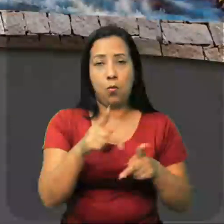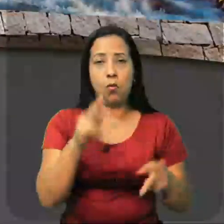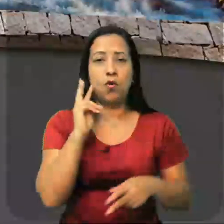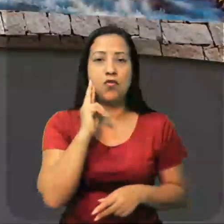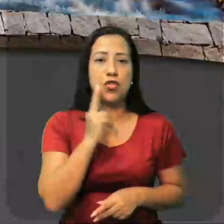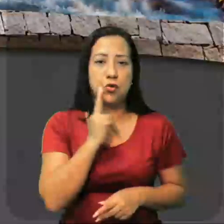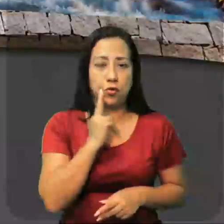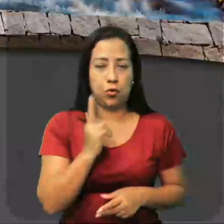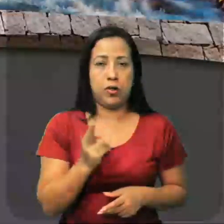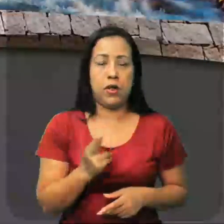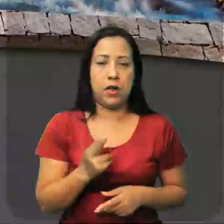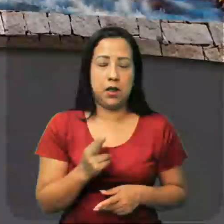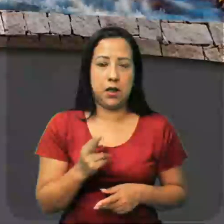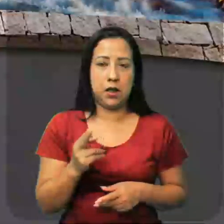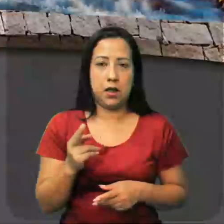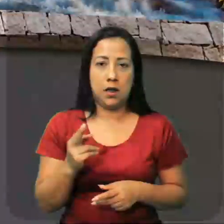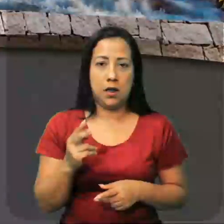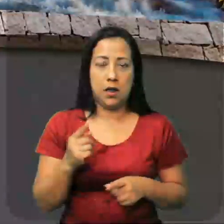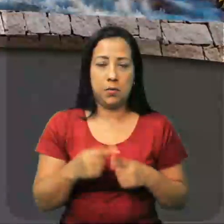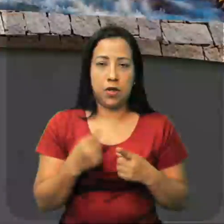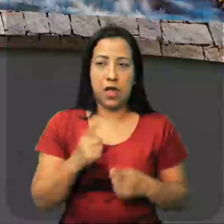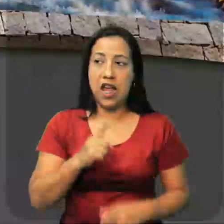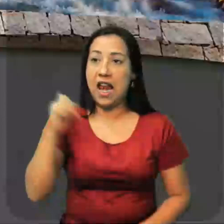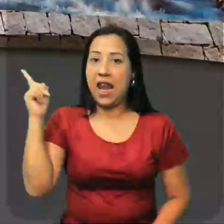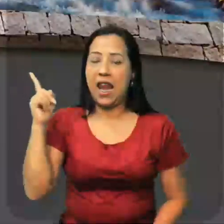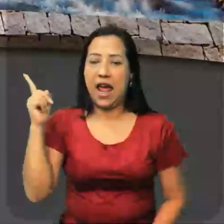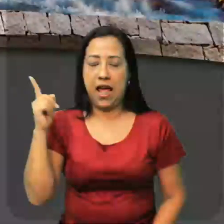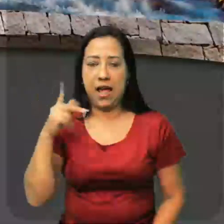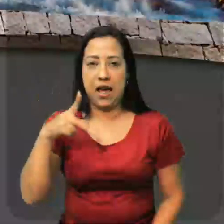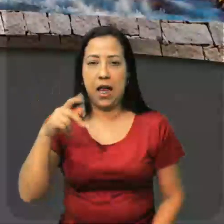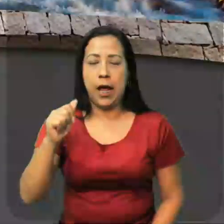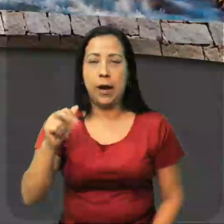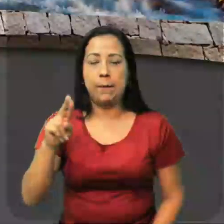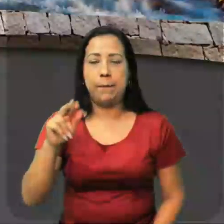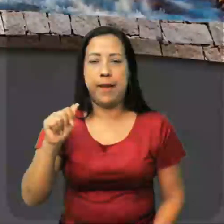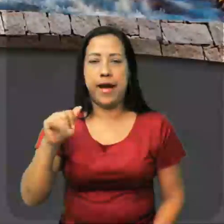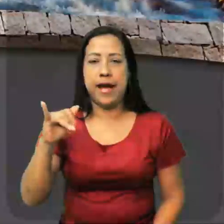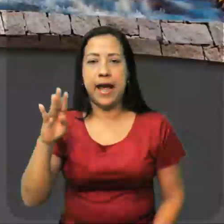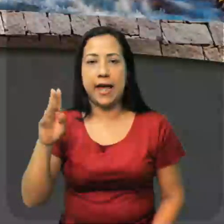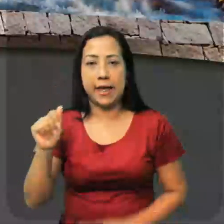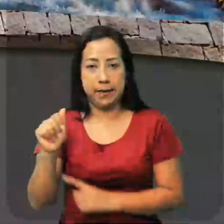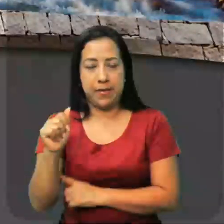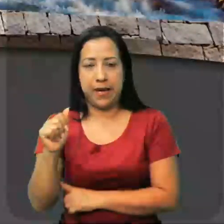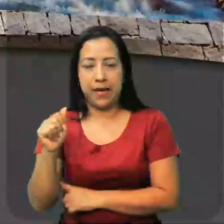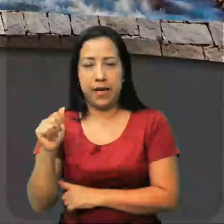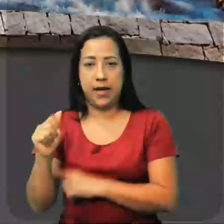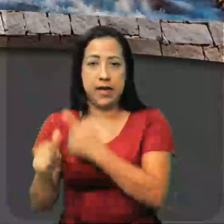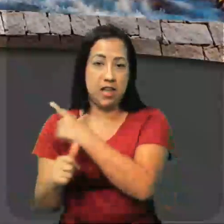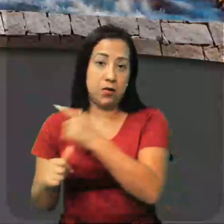Paraíba, eu saí de lá eu sou emigrante, lá o saldo foi negativo.